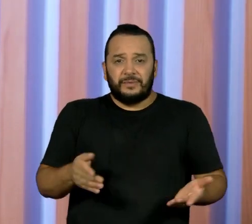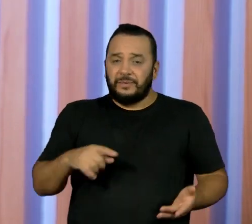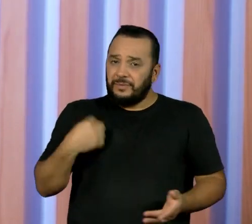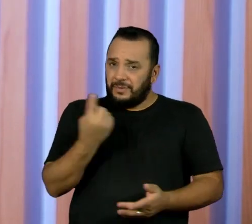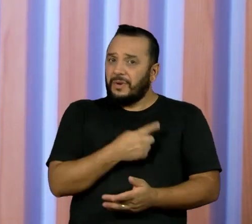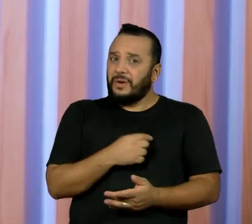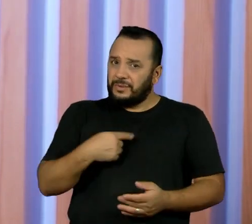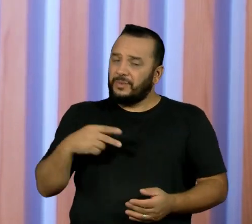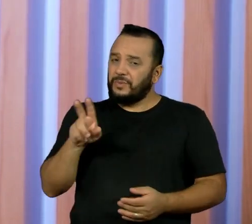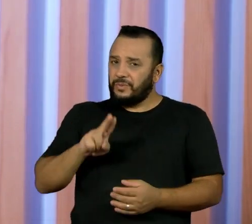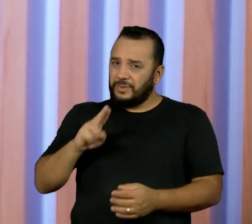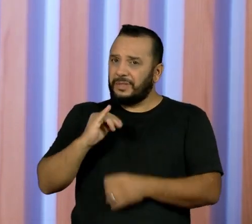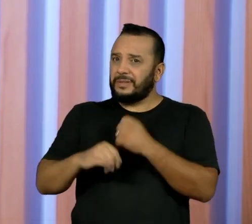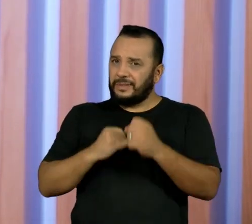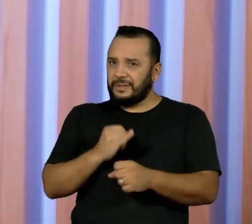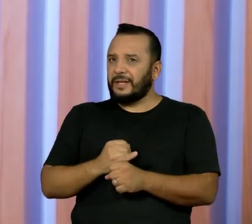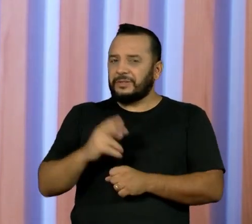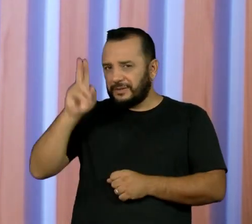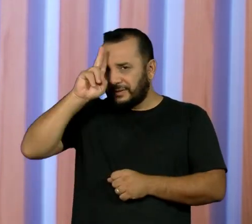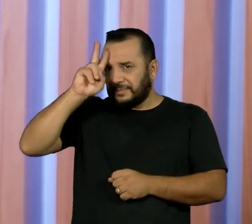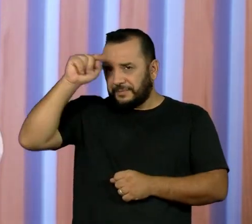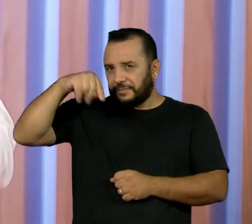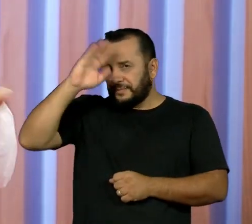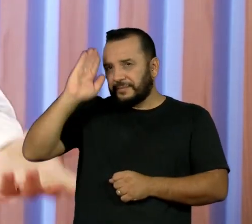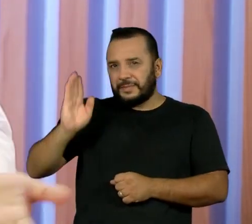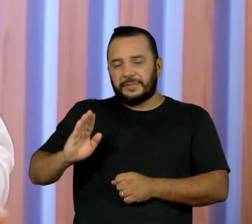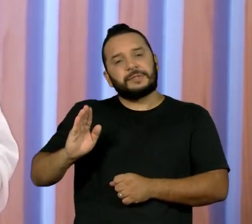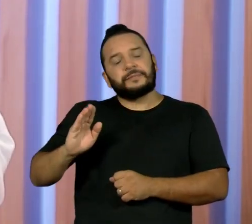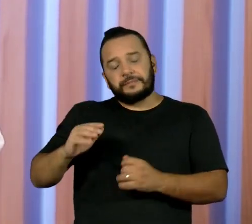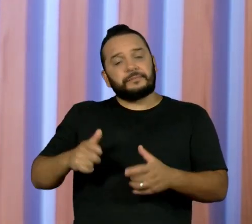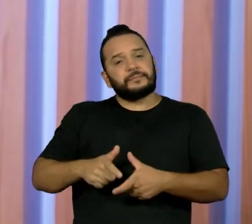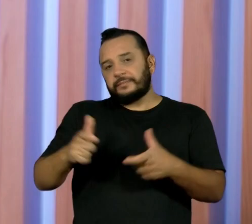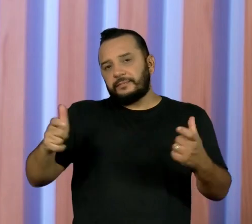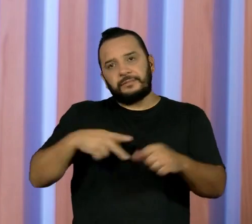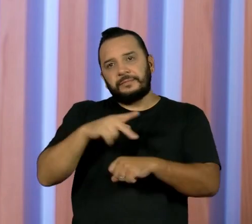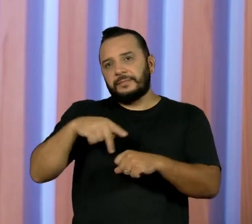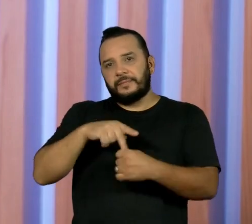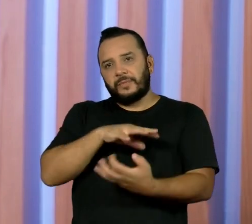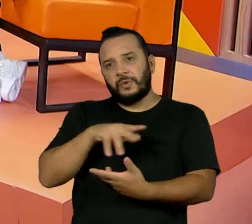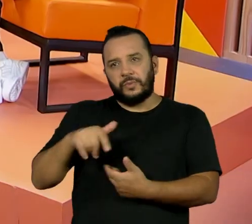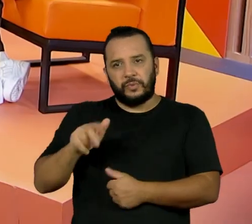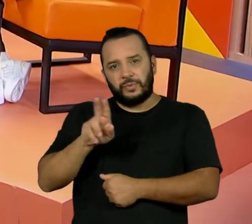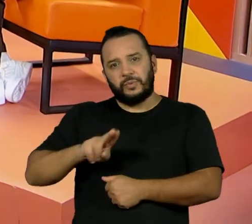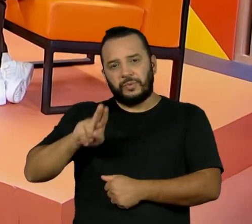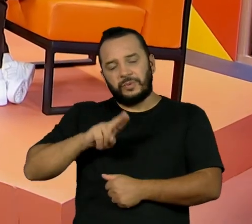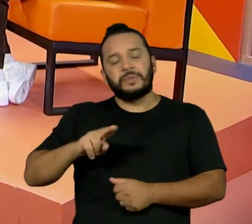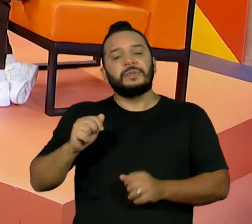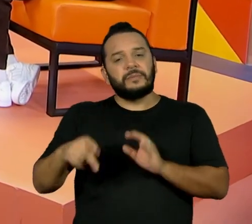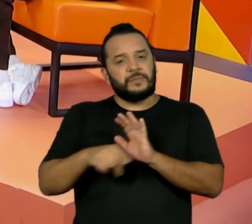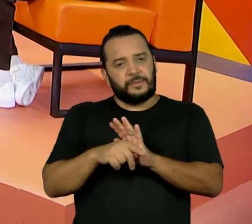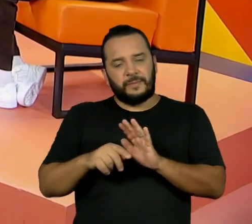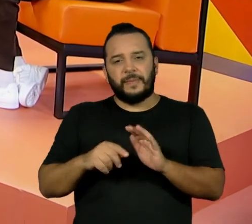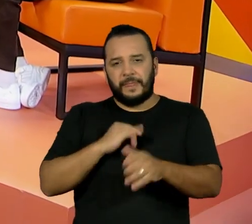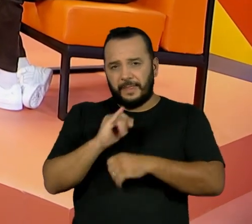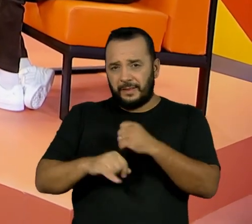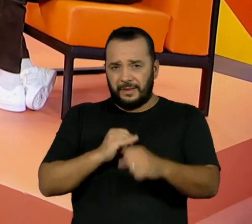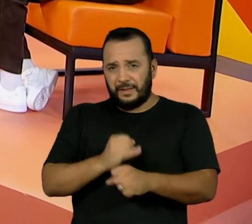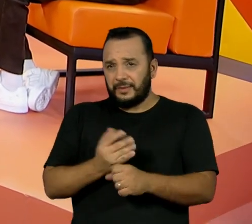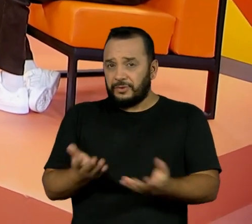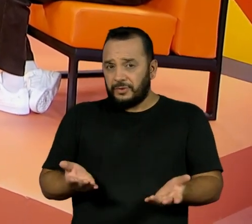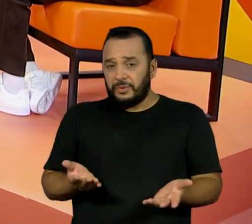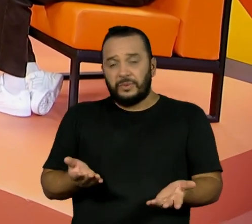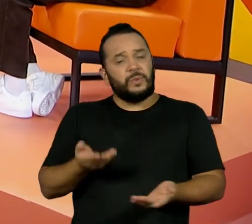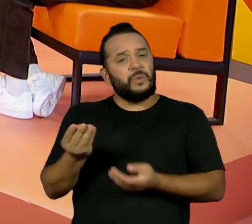consumidores de internet, e aí lembrando que o Brasil é um dos maiores países do mundo pensando em consumo de internet, né? A gente consome muito, como nós temos um